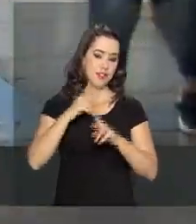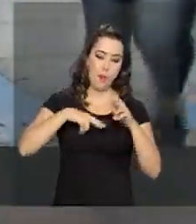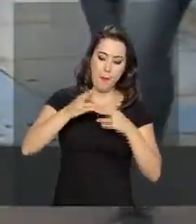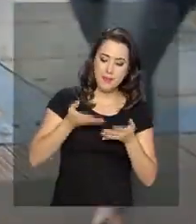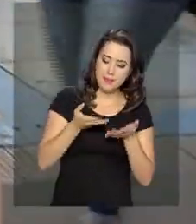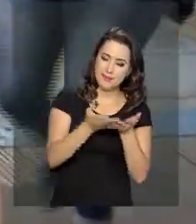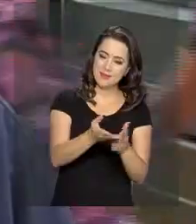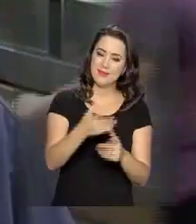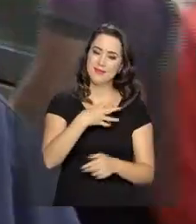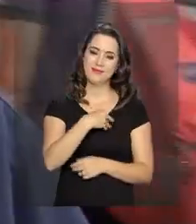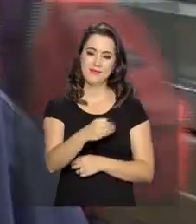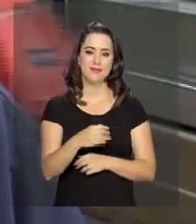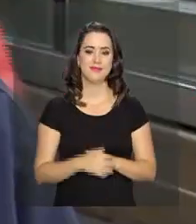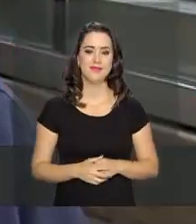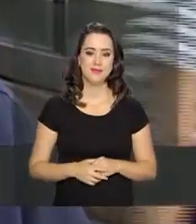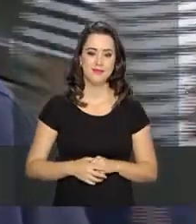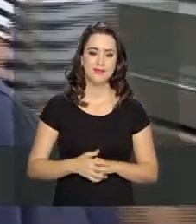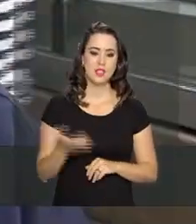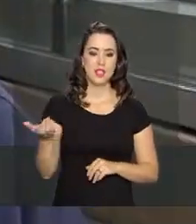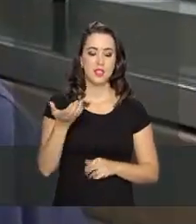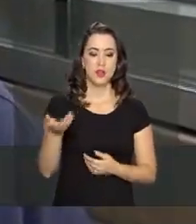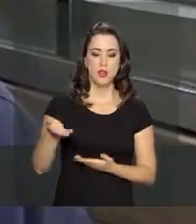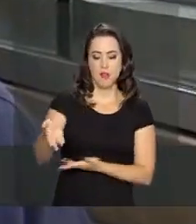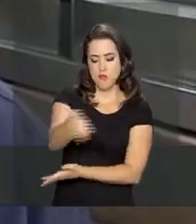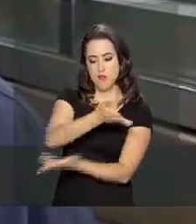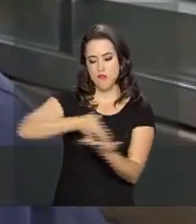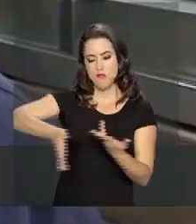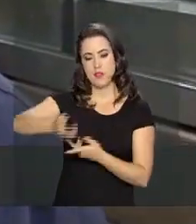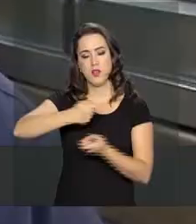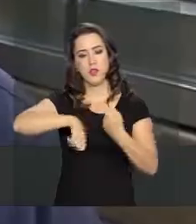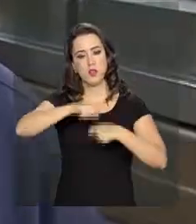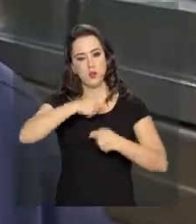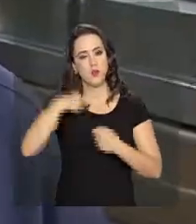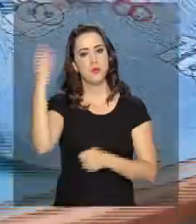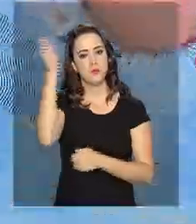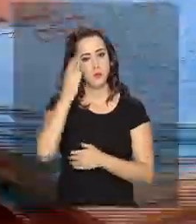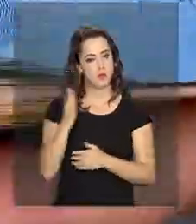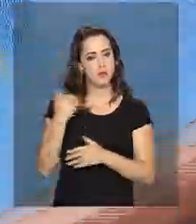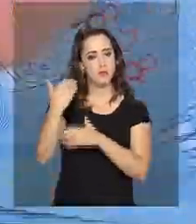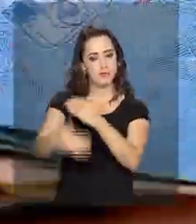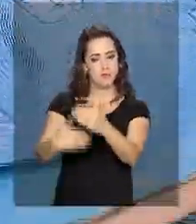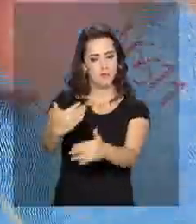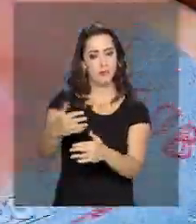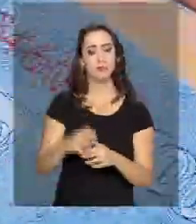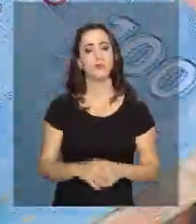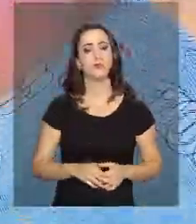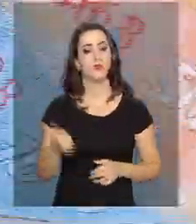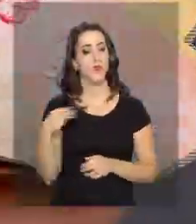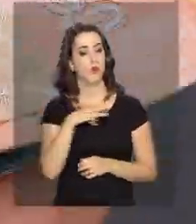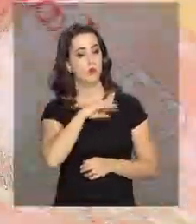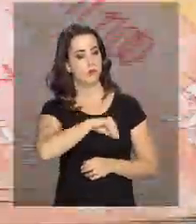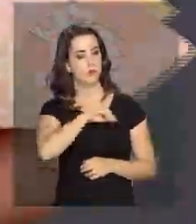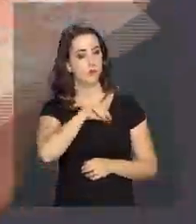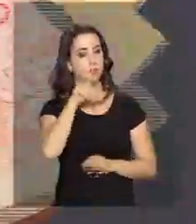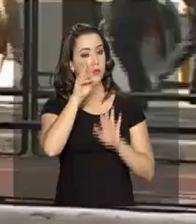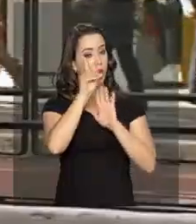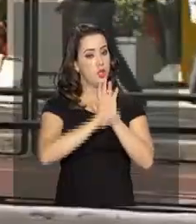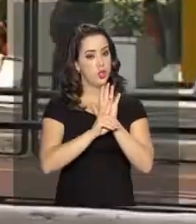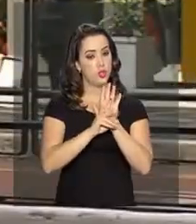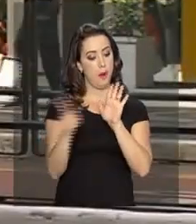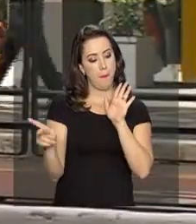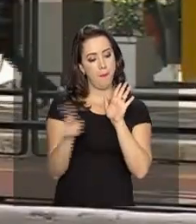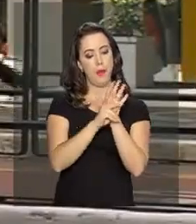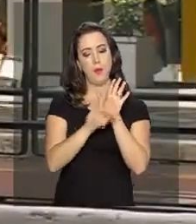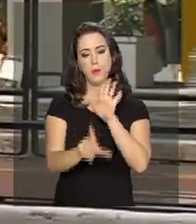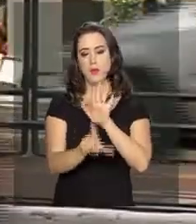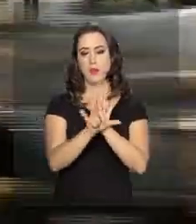filhos. A gente quer mais é movimentar a economia, né? Para o nosso país ir para frente, né? O 13º é um direito previsto em lei para